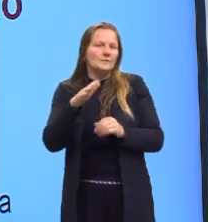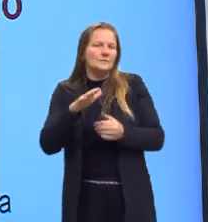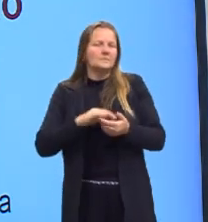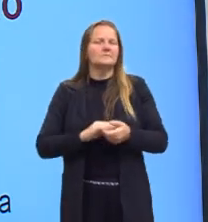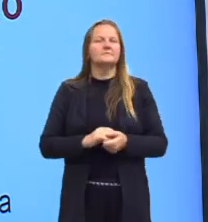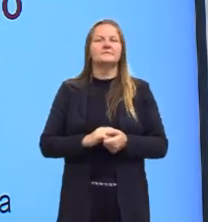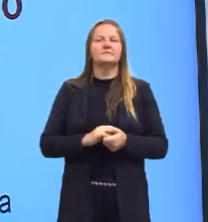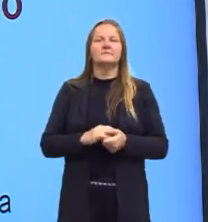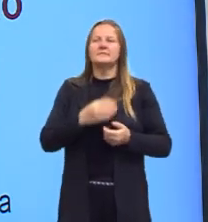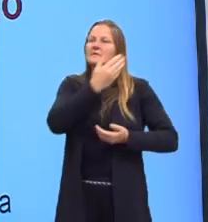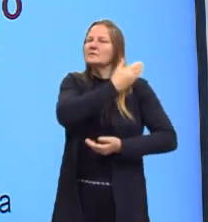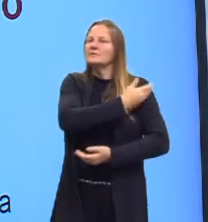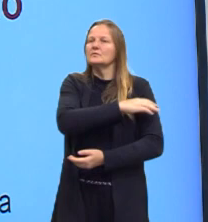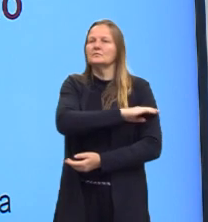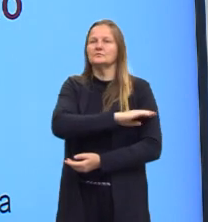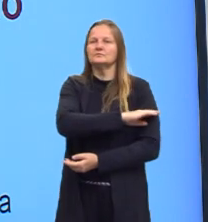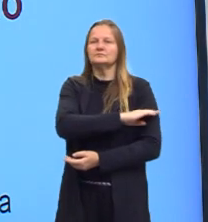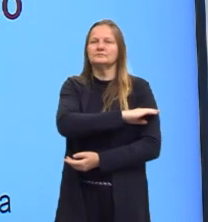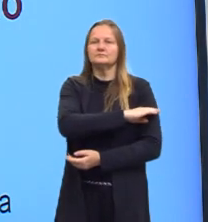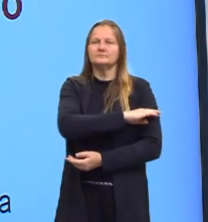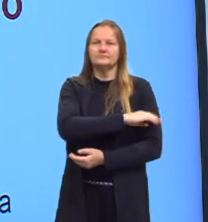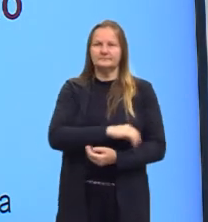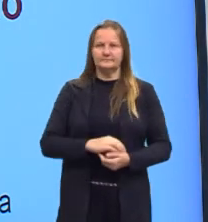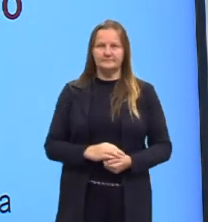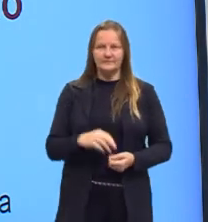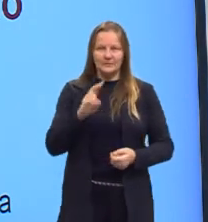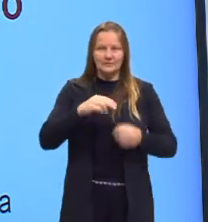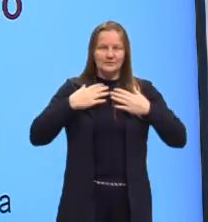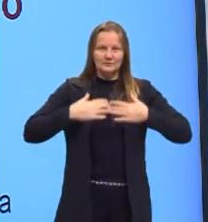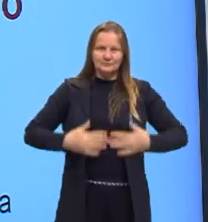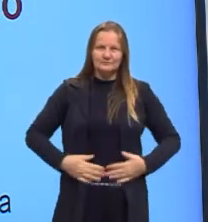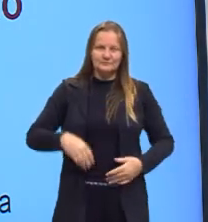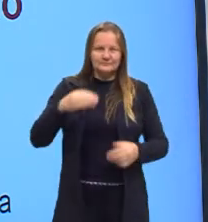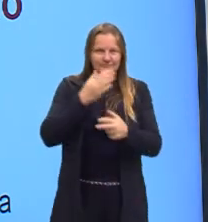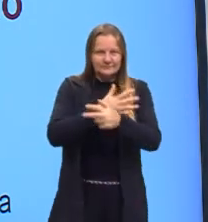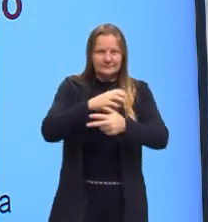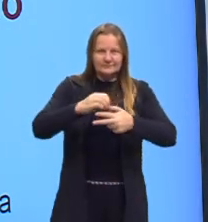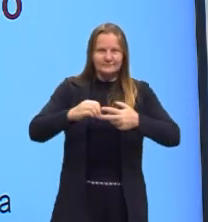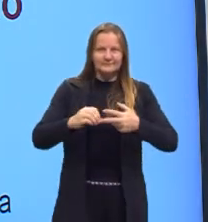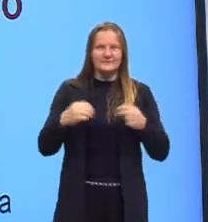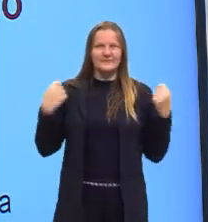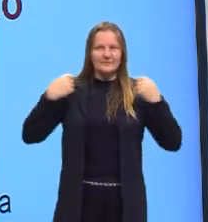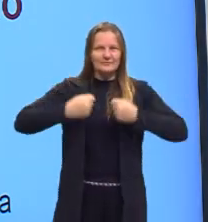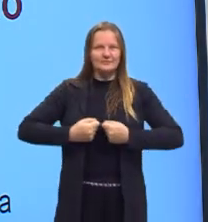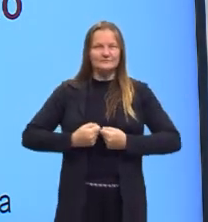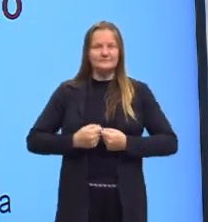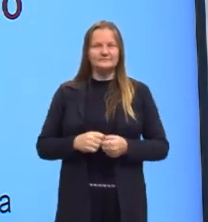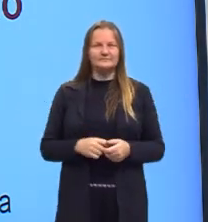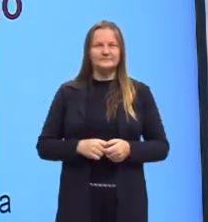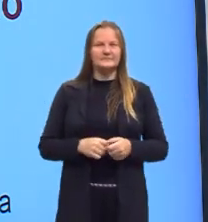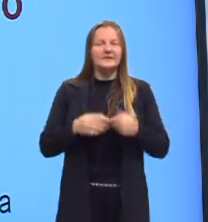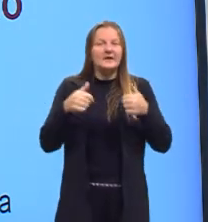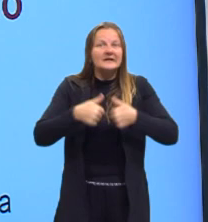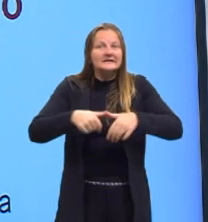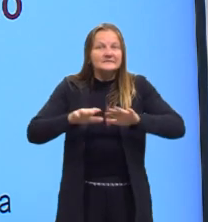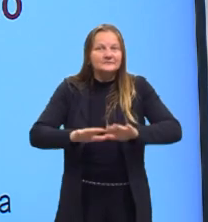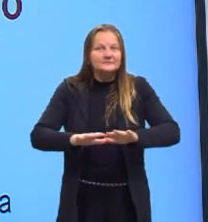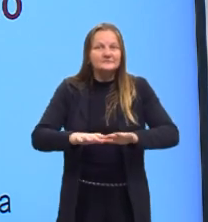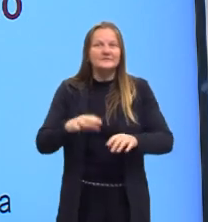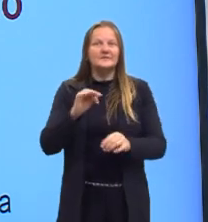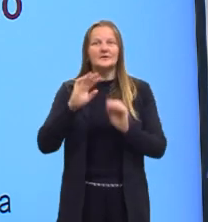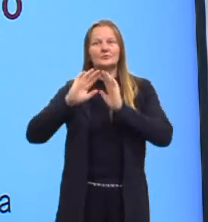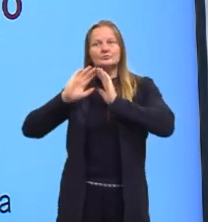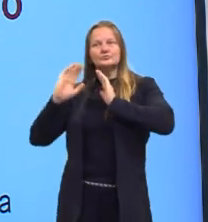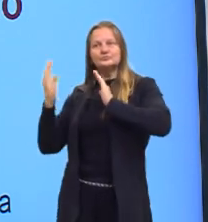Eles são de comprimentos médios Estou vestindo a camiseta do pré-enem e um casaco bom aqui no estúdio nós